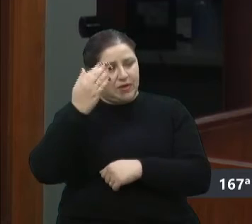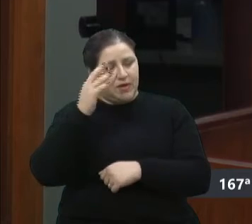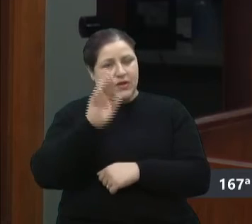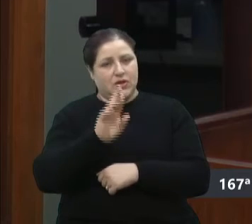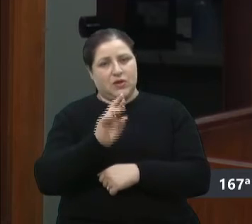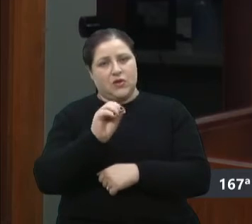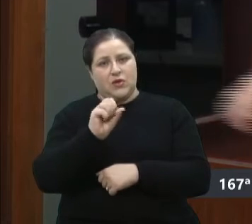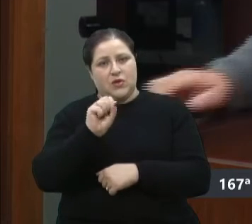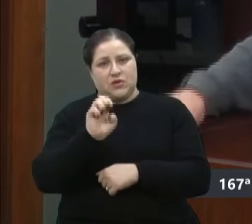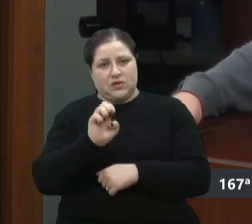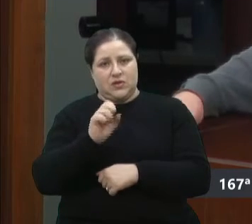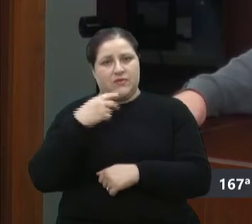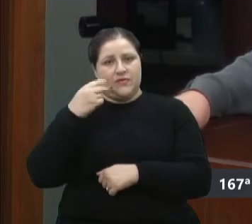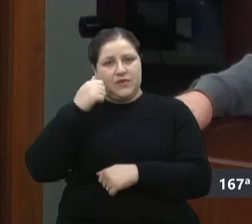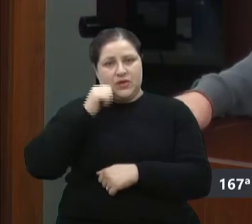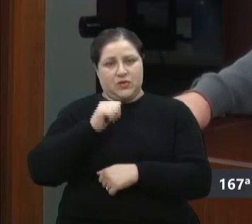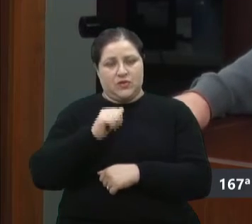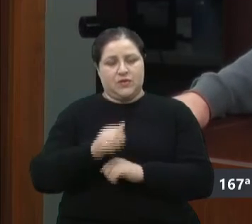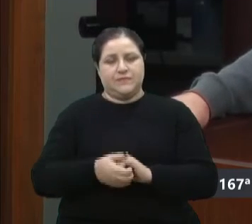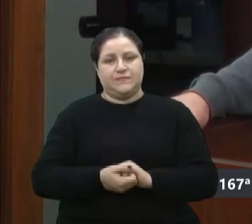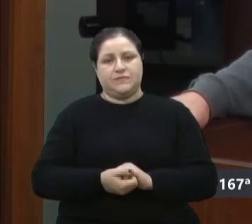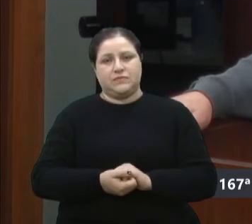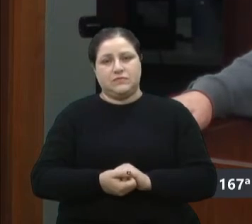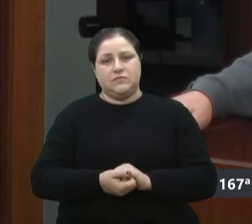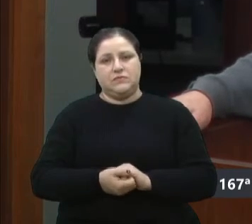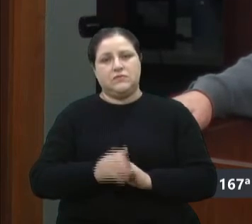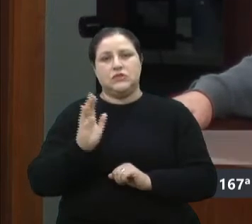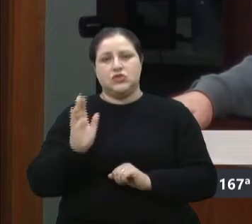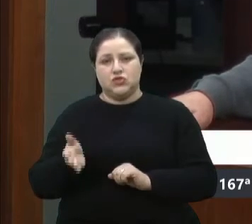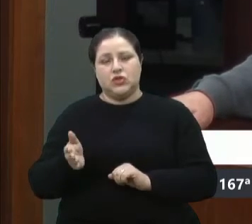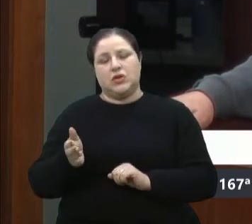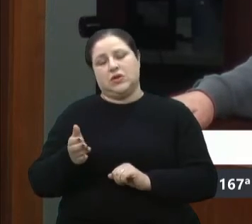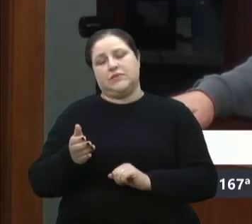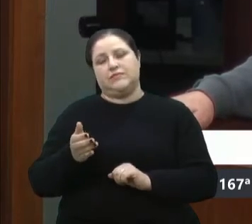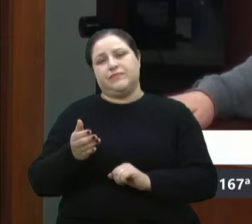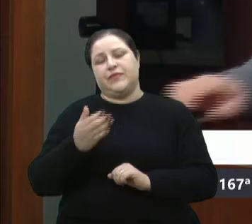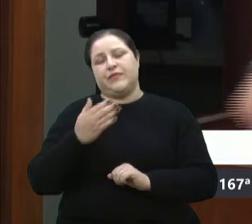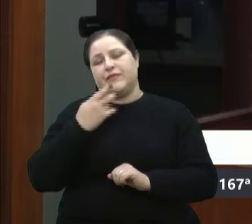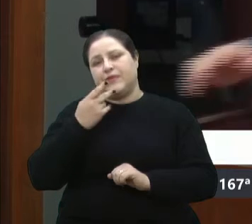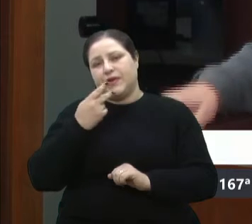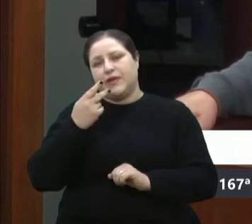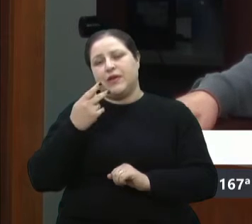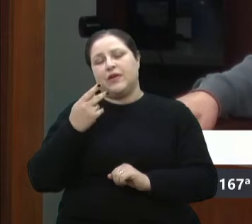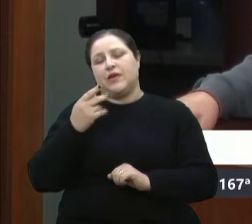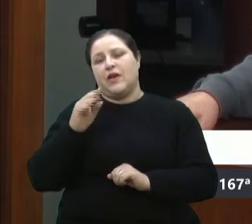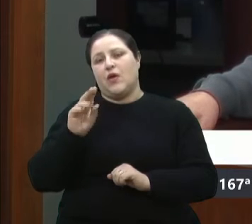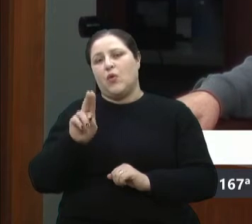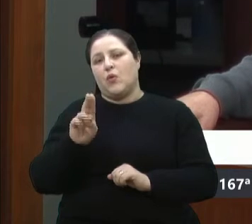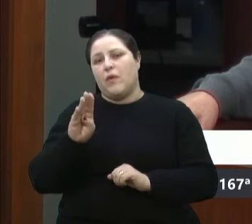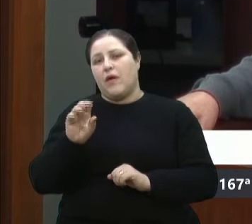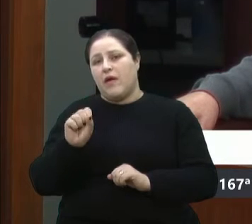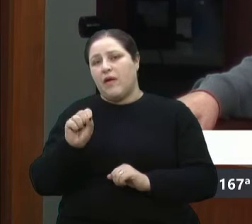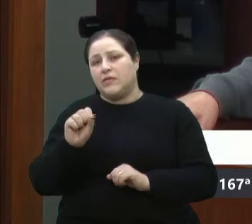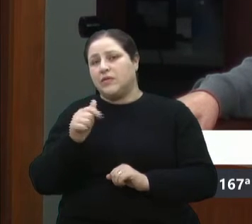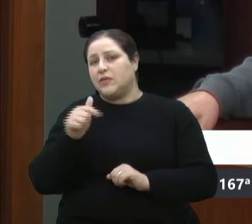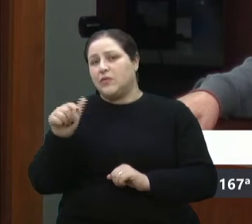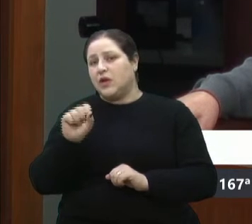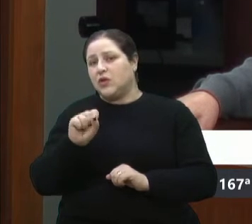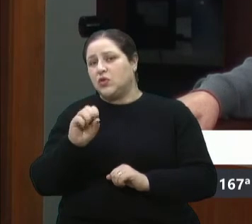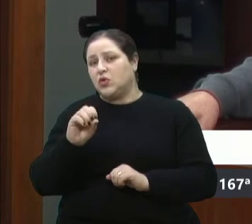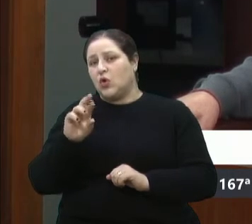E além como disse, o soro, para fazer curativo, as pessoas estão chegando e algumas